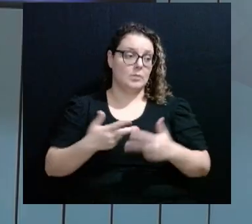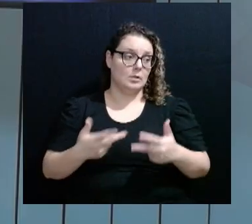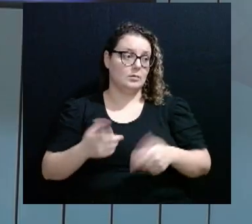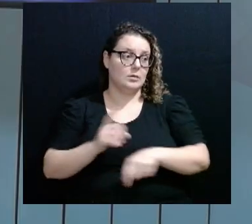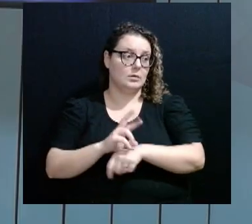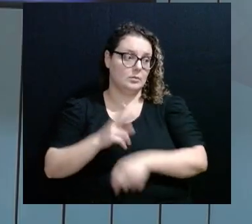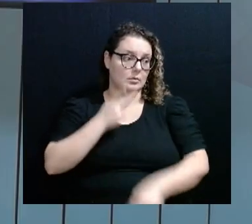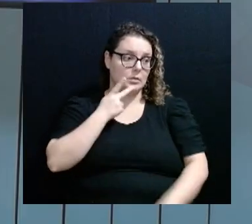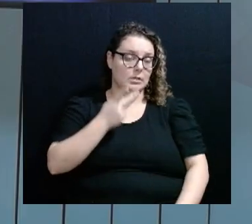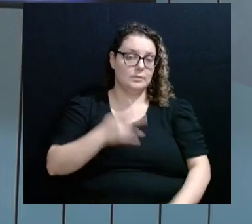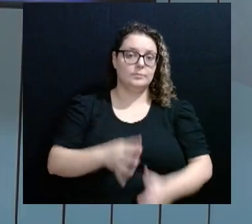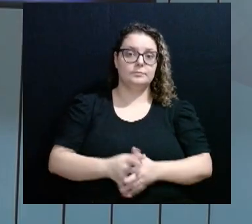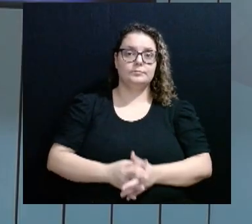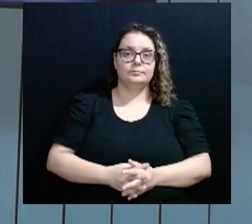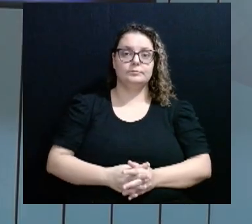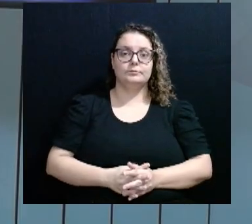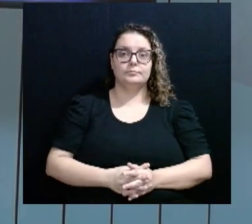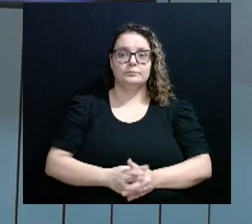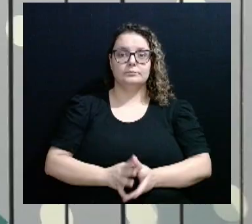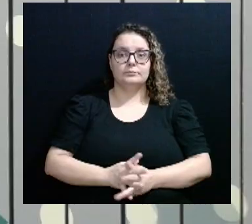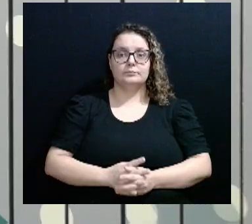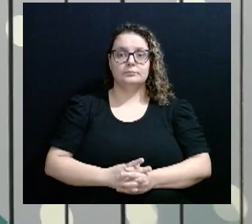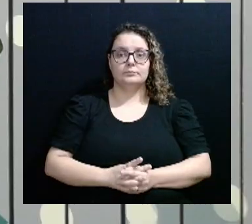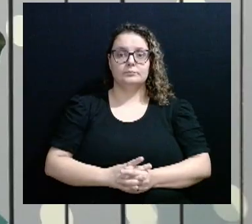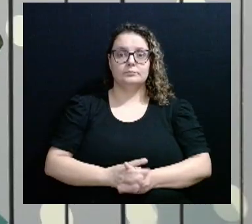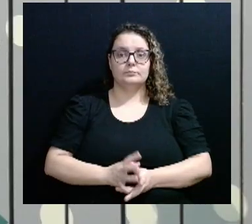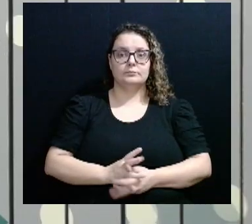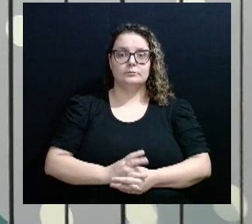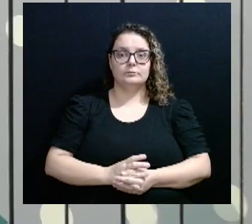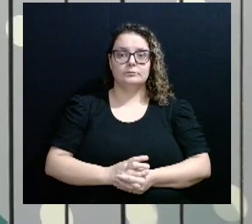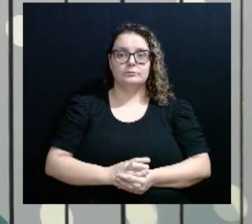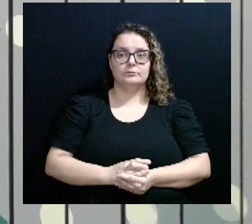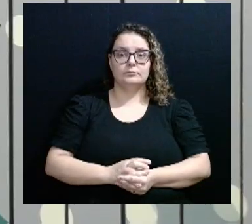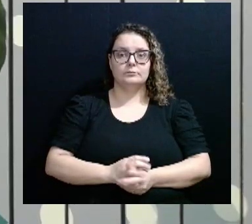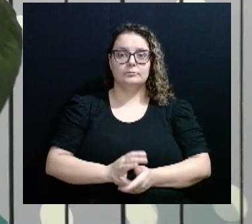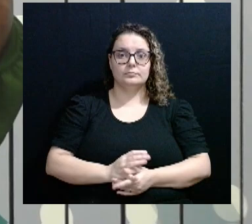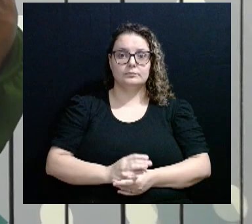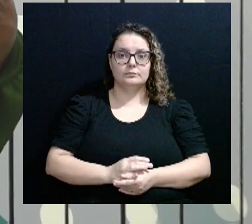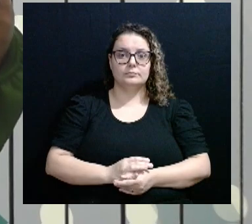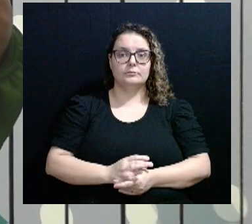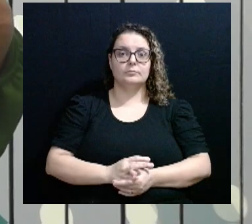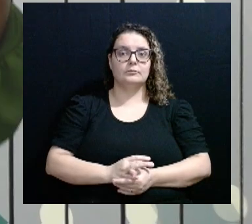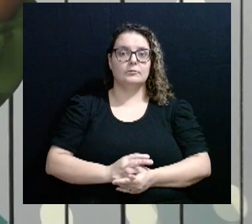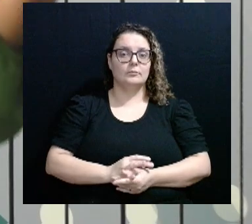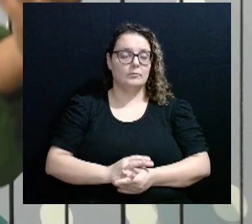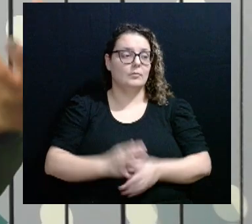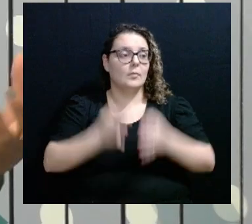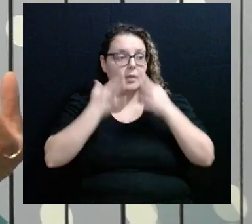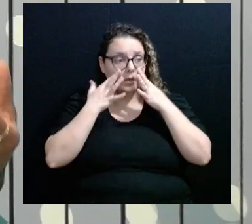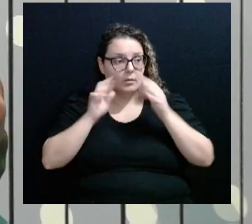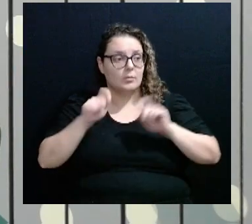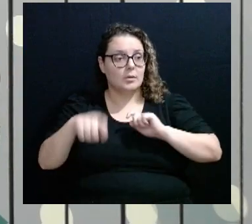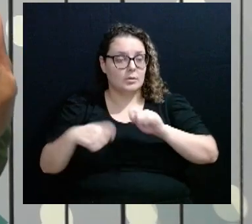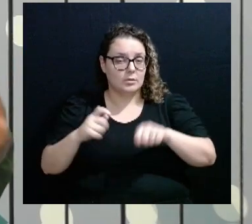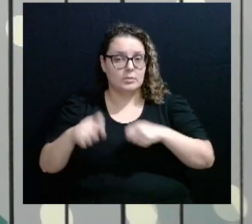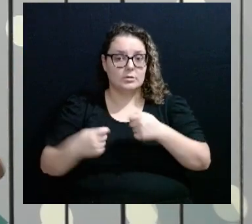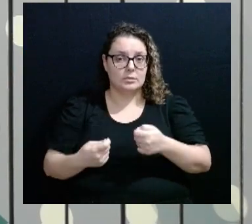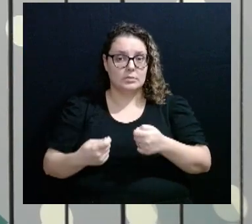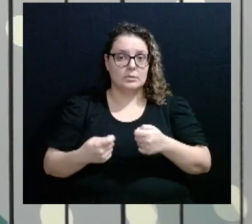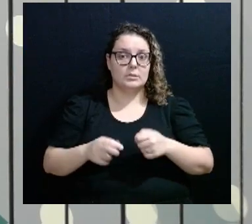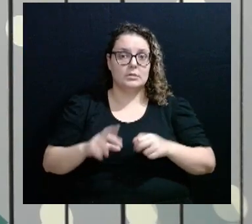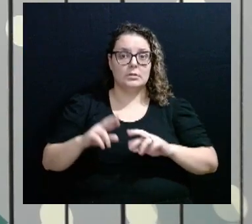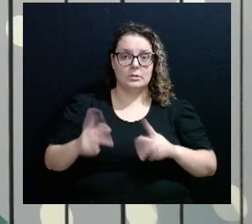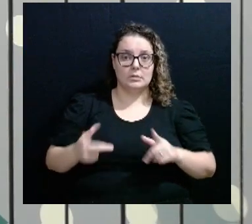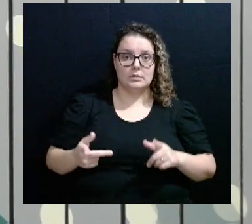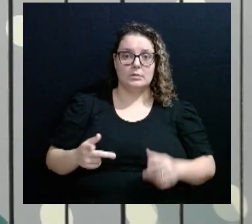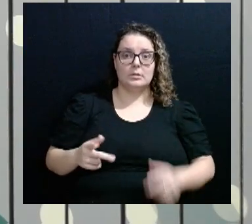situação também que a doutora falou sobre a questão de prestar atenção aí nos sinais,